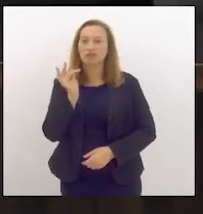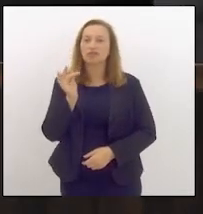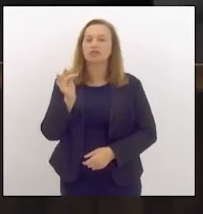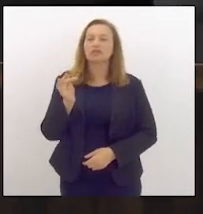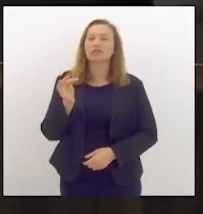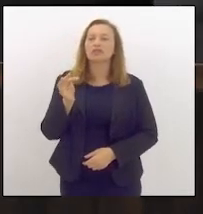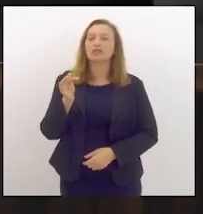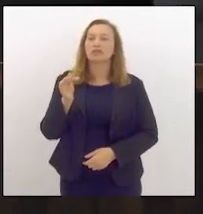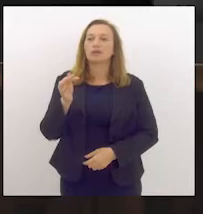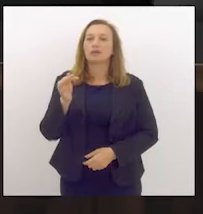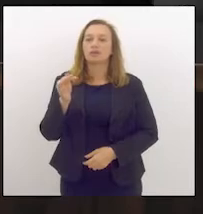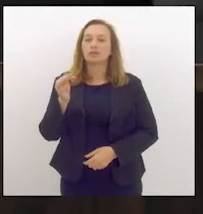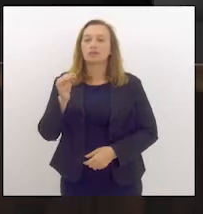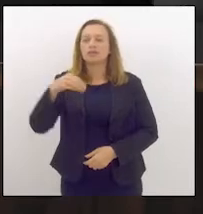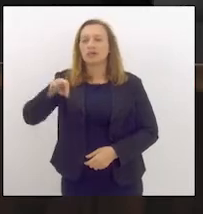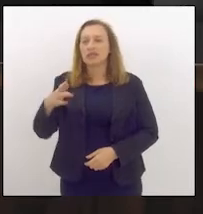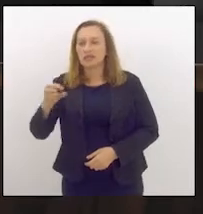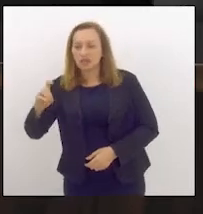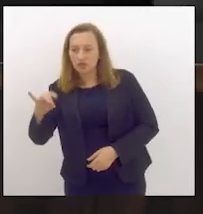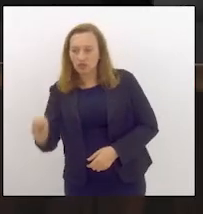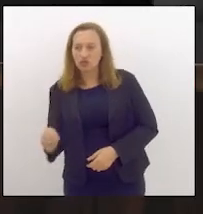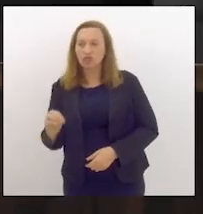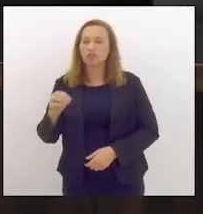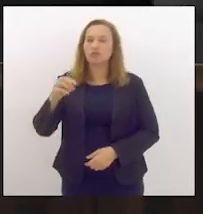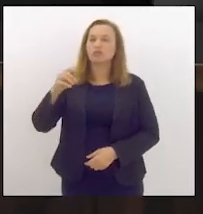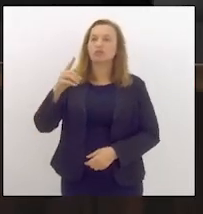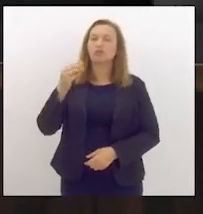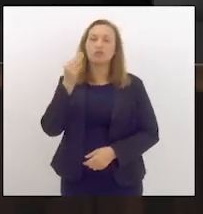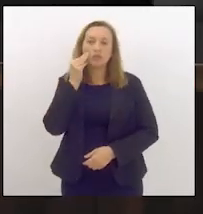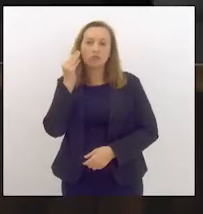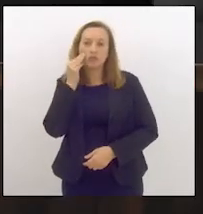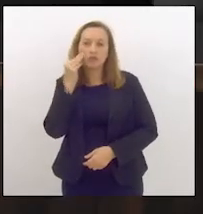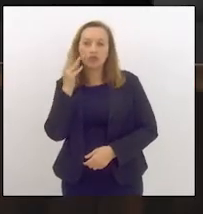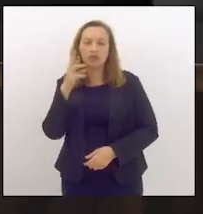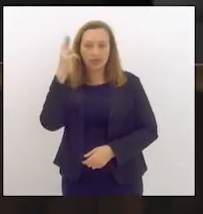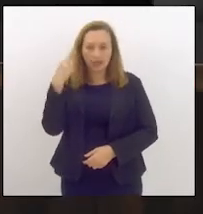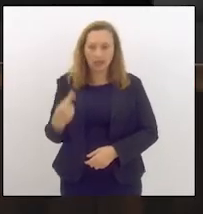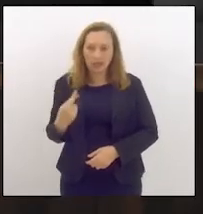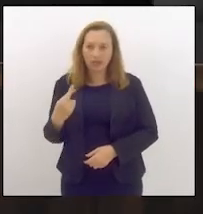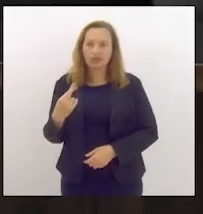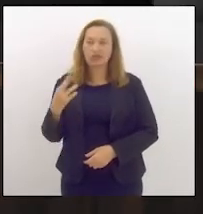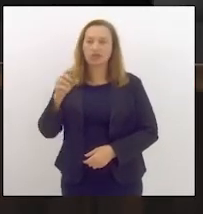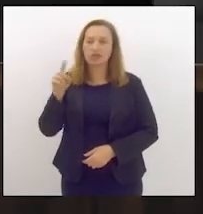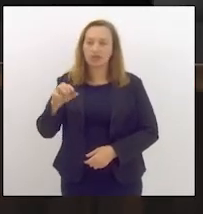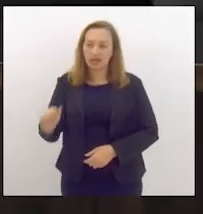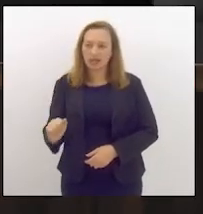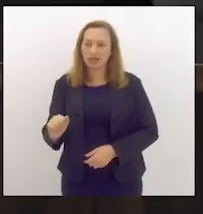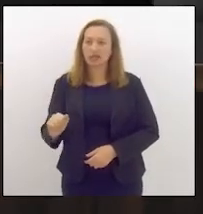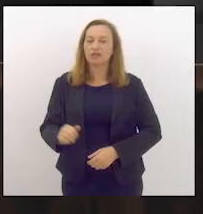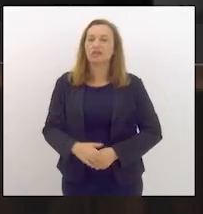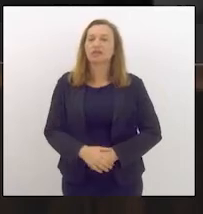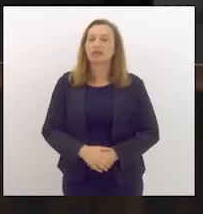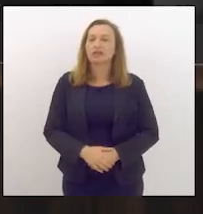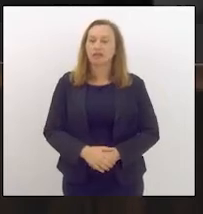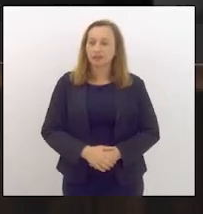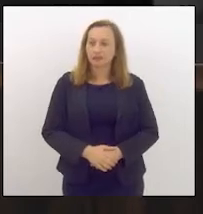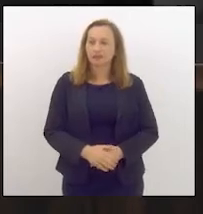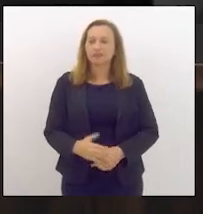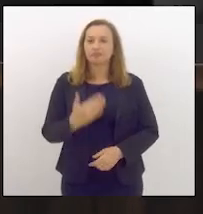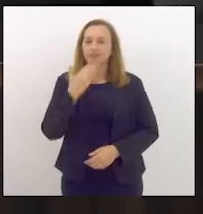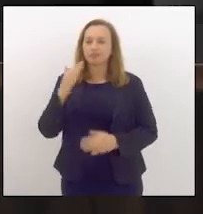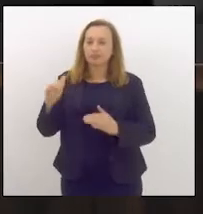O dino dino Márcio Gualberto Mônica Francisco Renata Souza e anatuza que solicita o